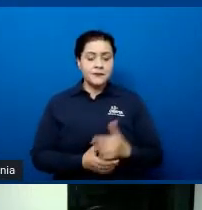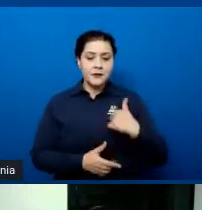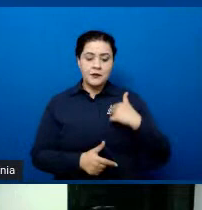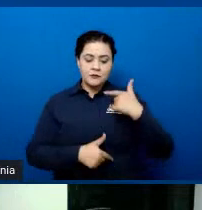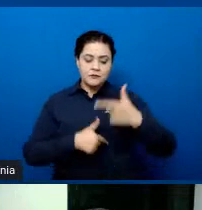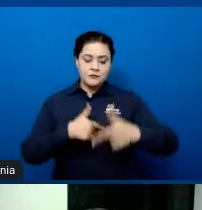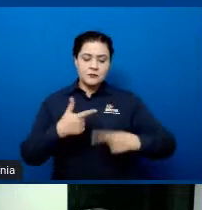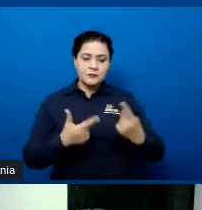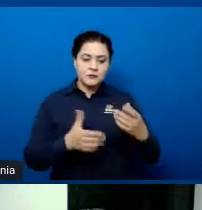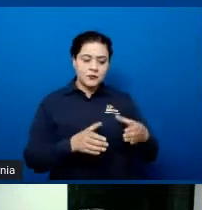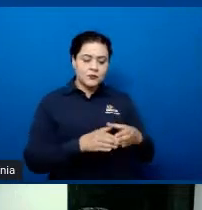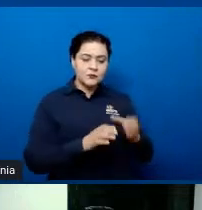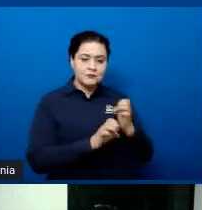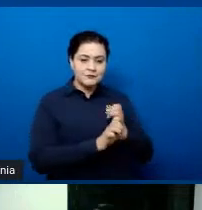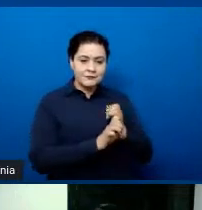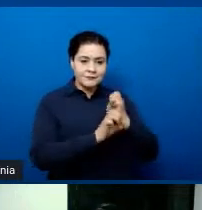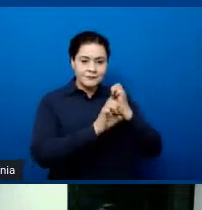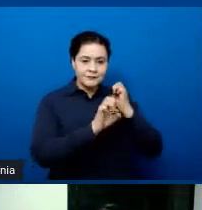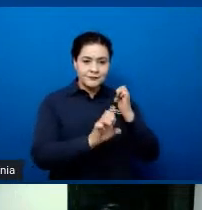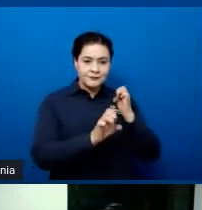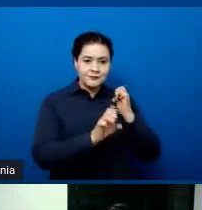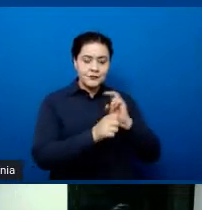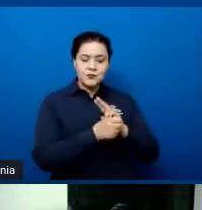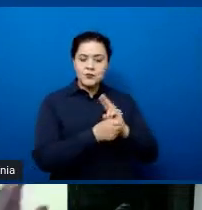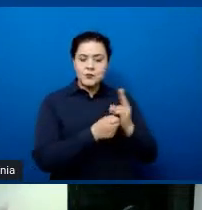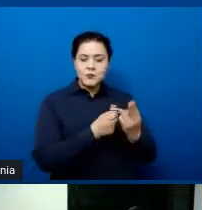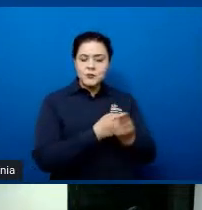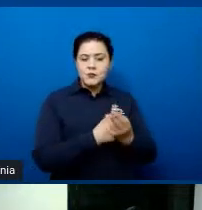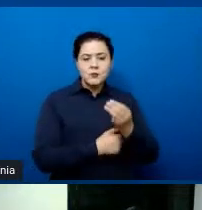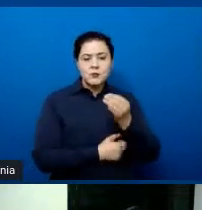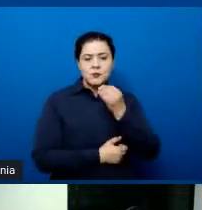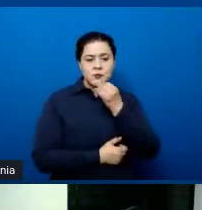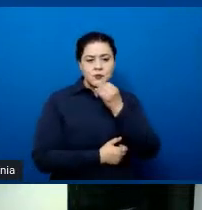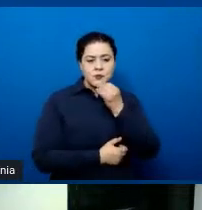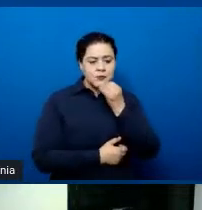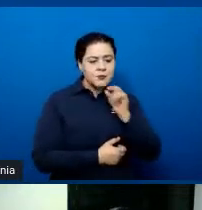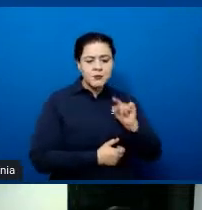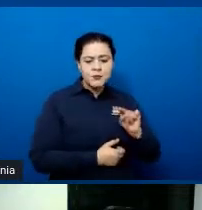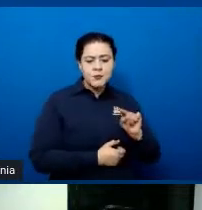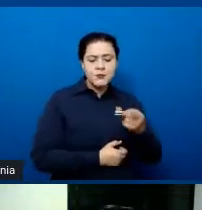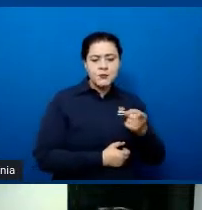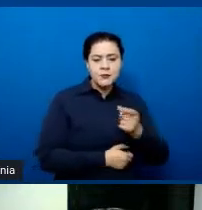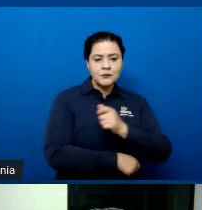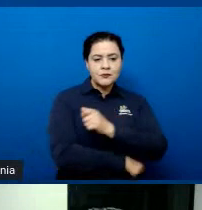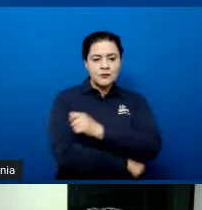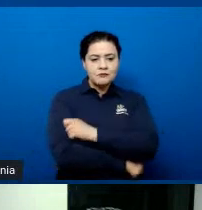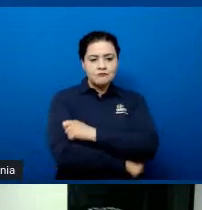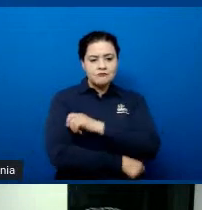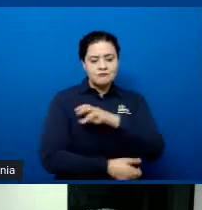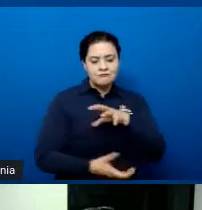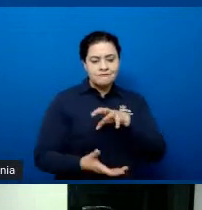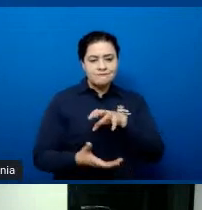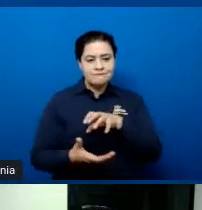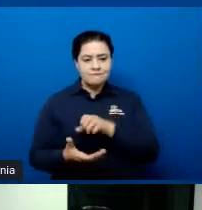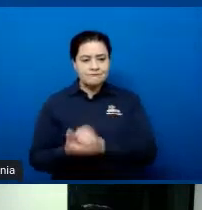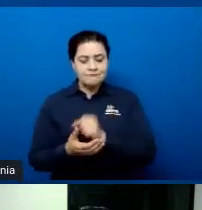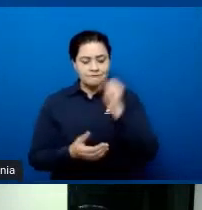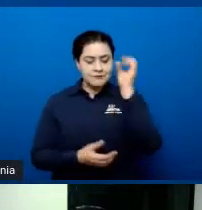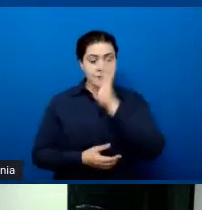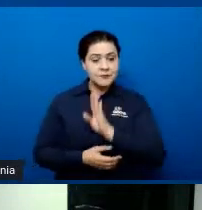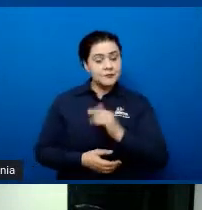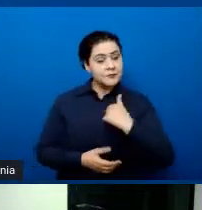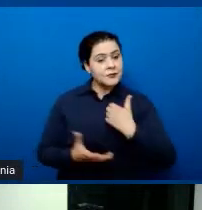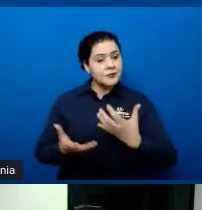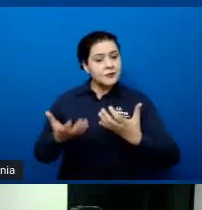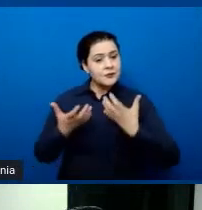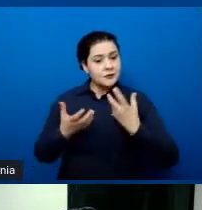engenharia, né, da Uninter, com 1.000 alunos matriculados no Brasil inteiro, né? E eu quero que eles vejam